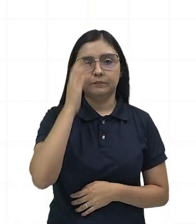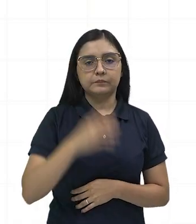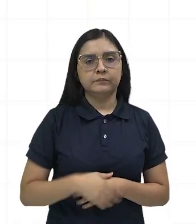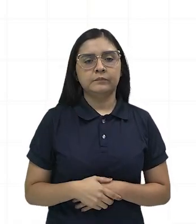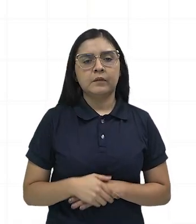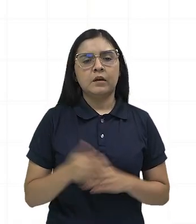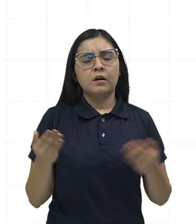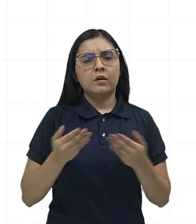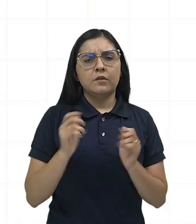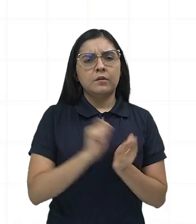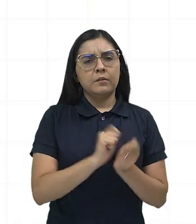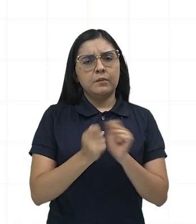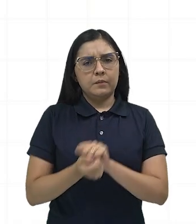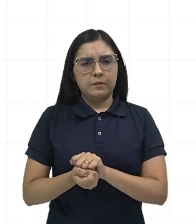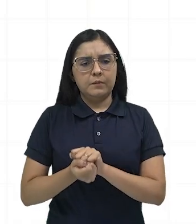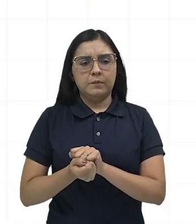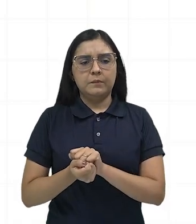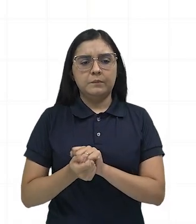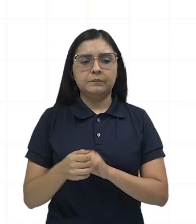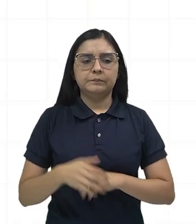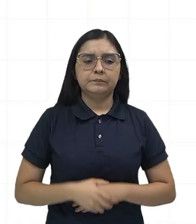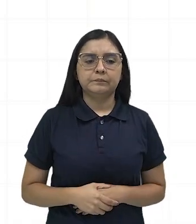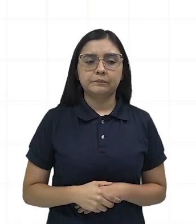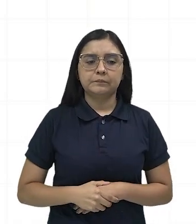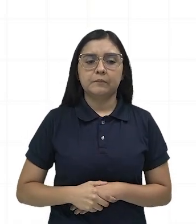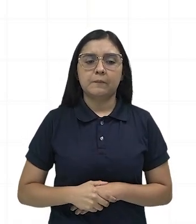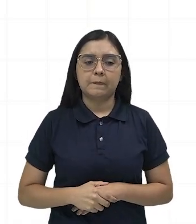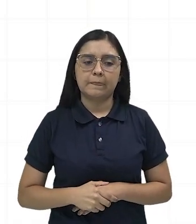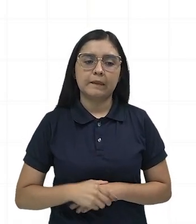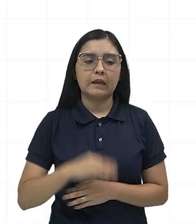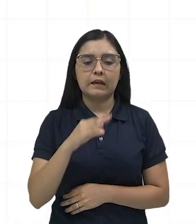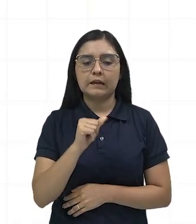as transcodificações aqui, ó. Carros.